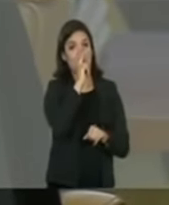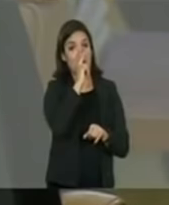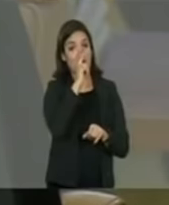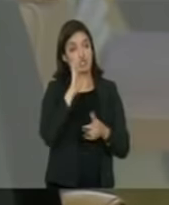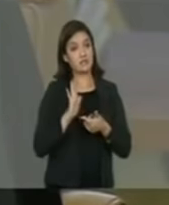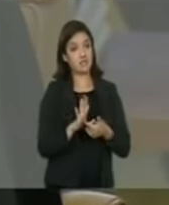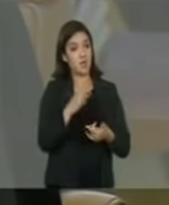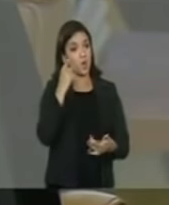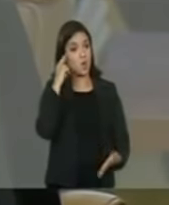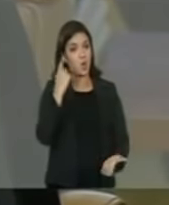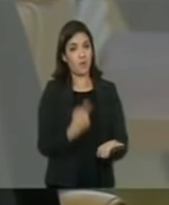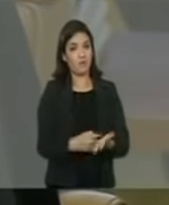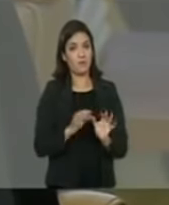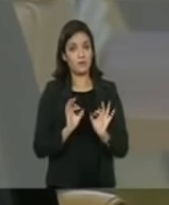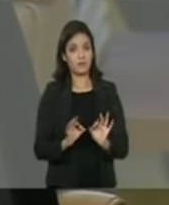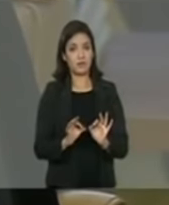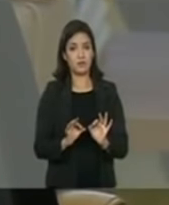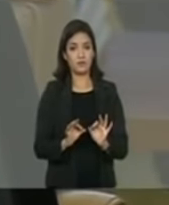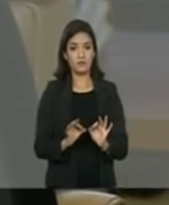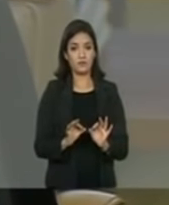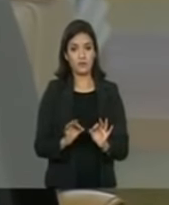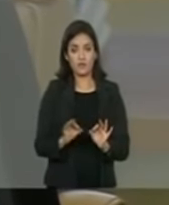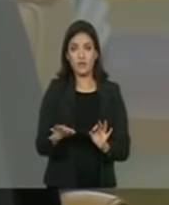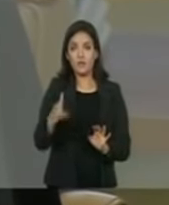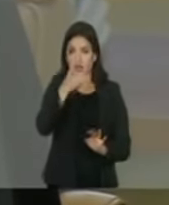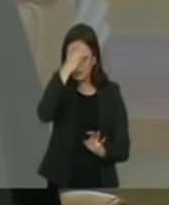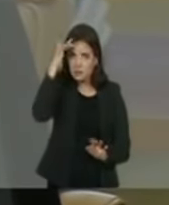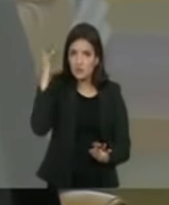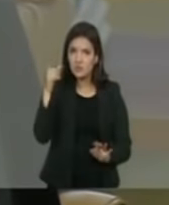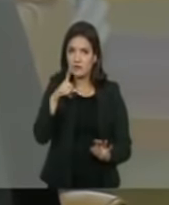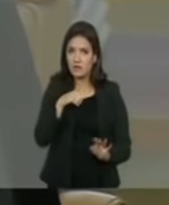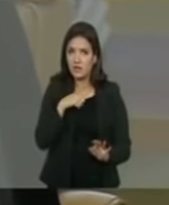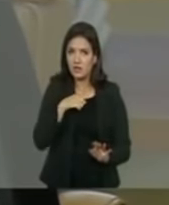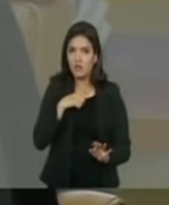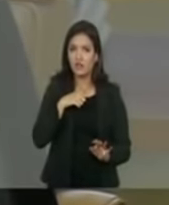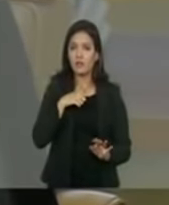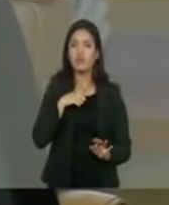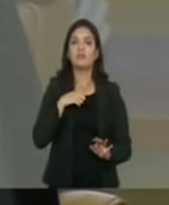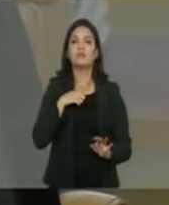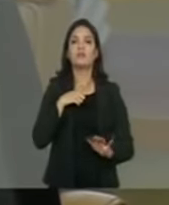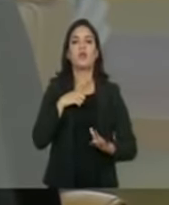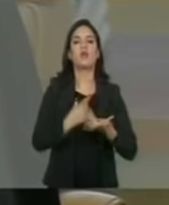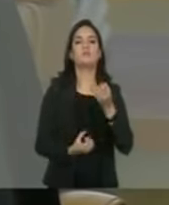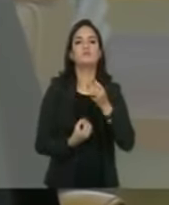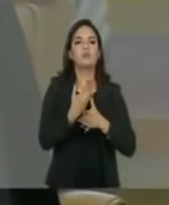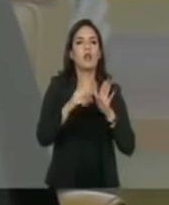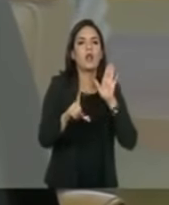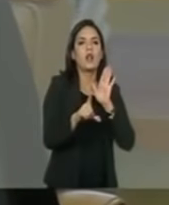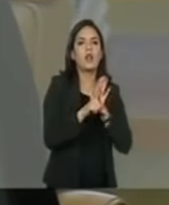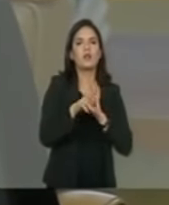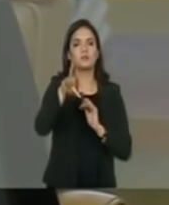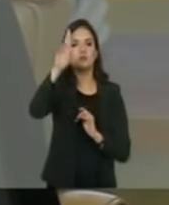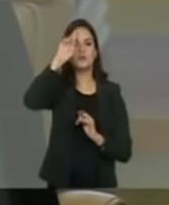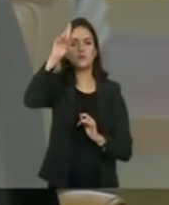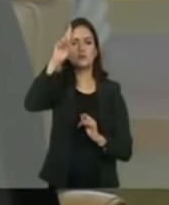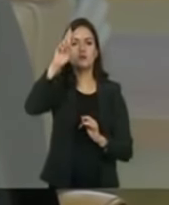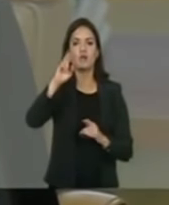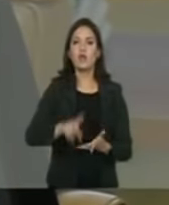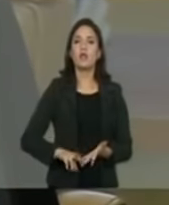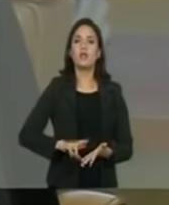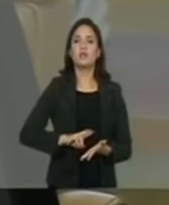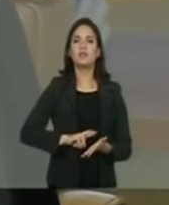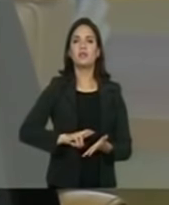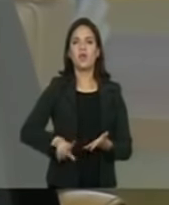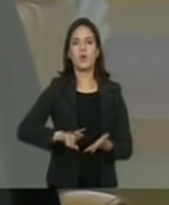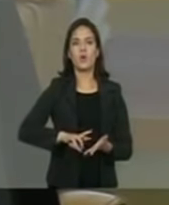que os eventuais detentores de poder inclusive o legislador não são em fá lo ei não são infalíveis